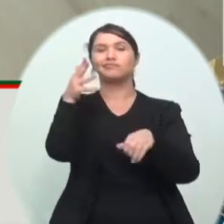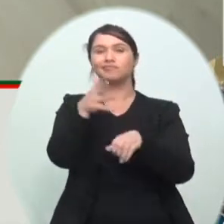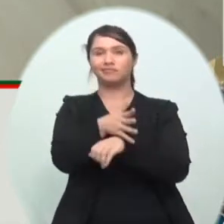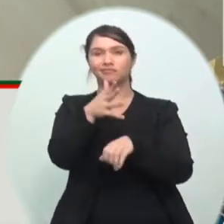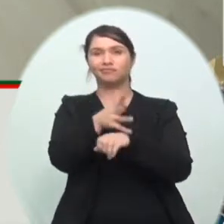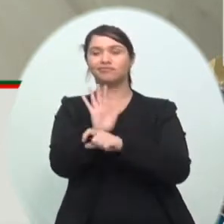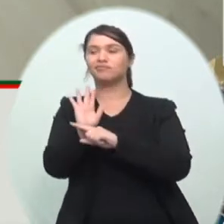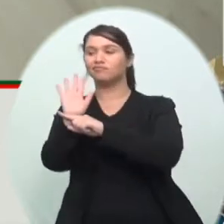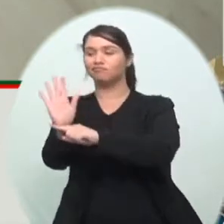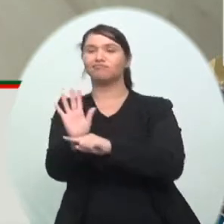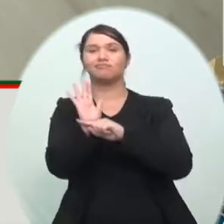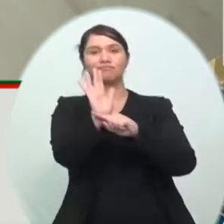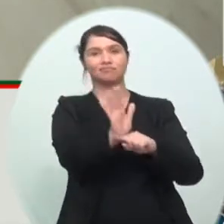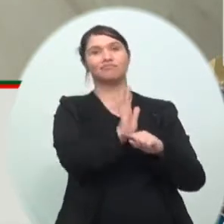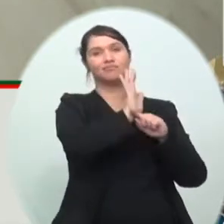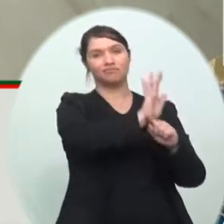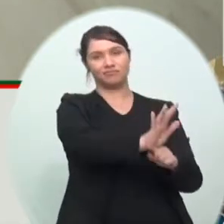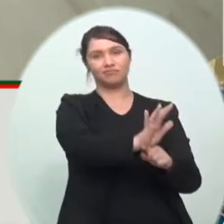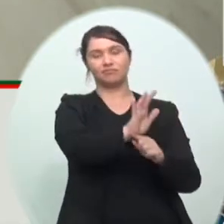o próximo